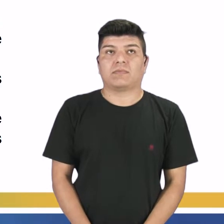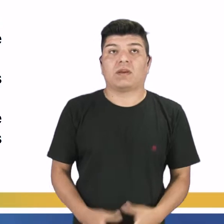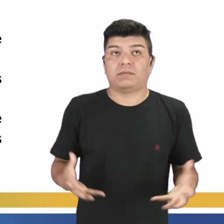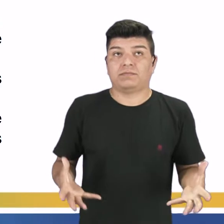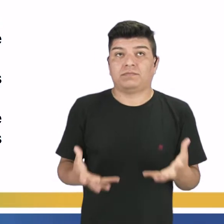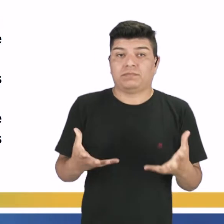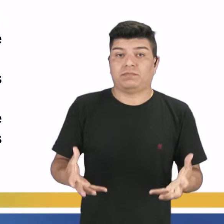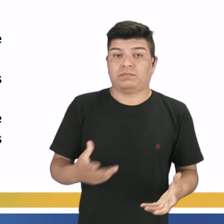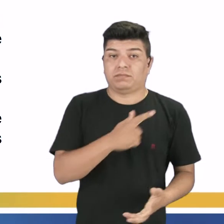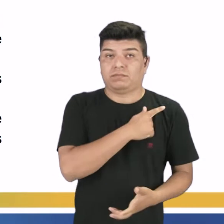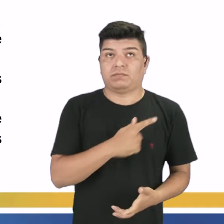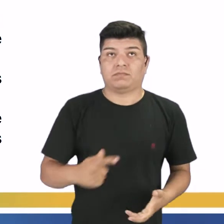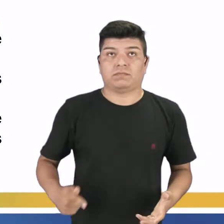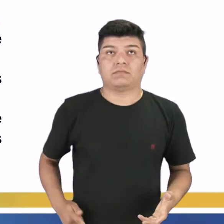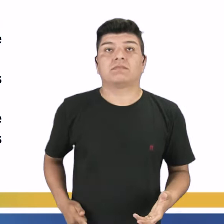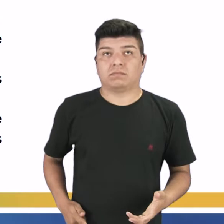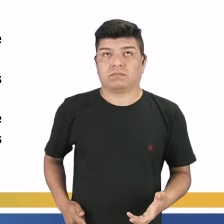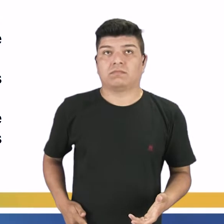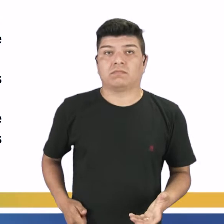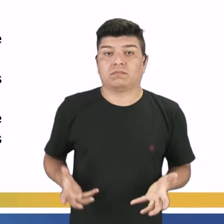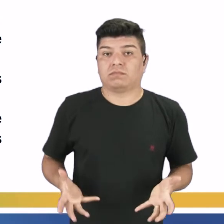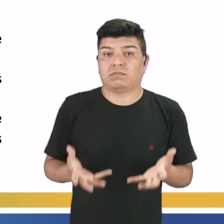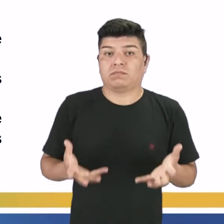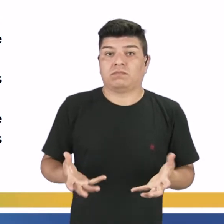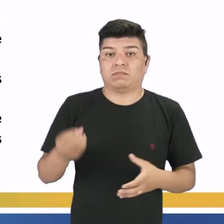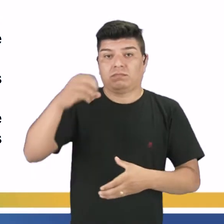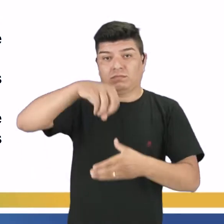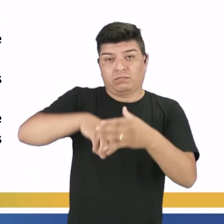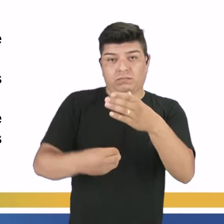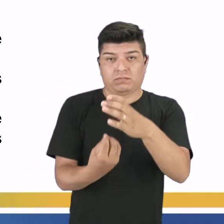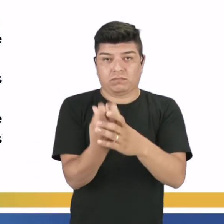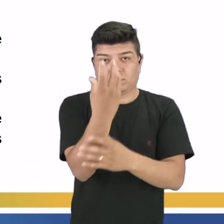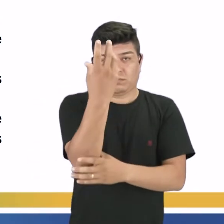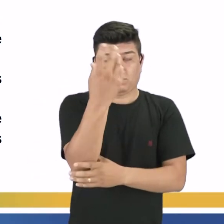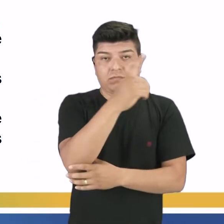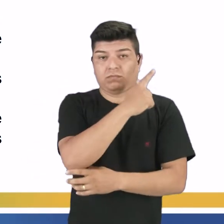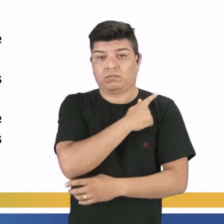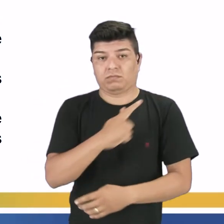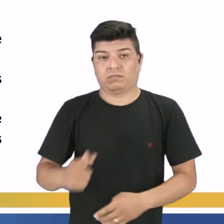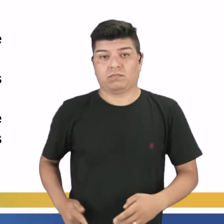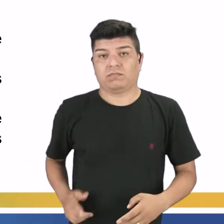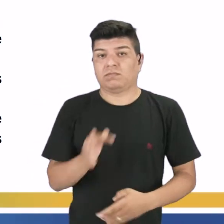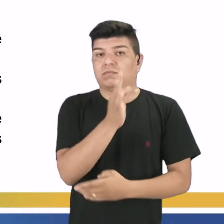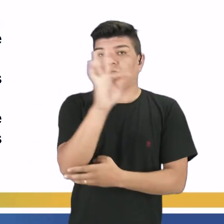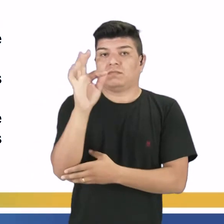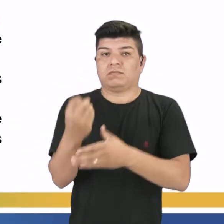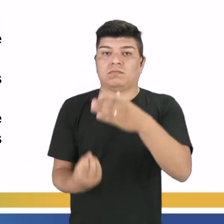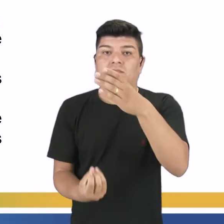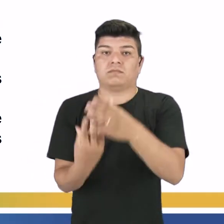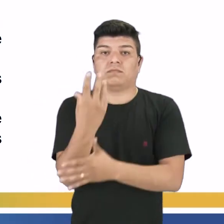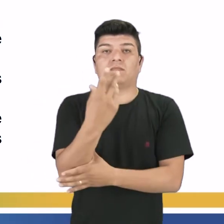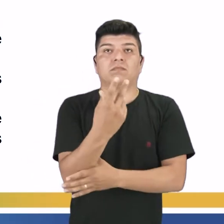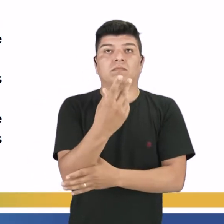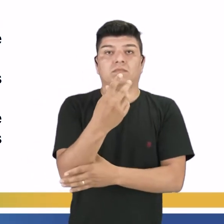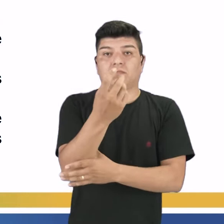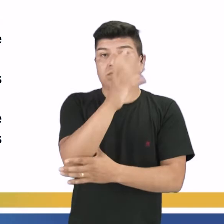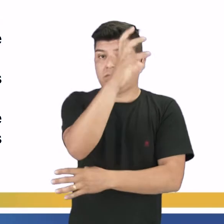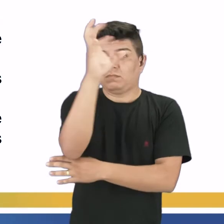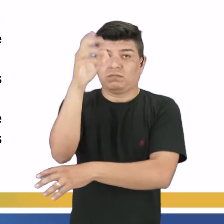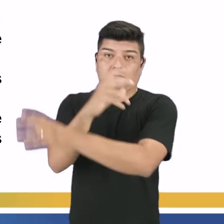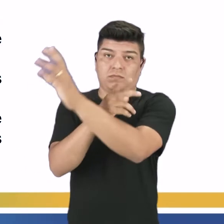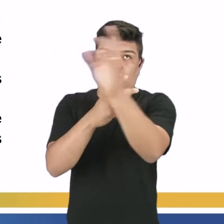Incentivo governamental. Para estimular o reflorestamento, o governo federal criou o Programa Nacional de